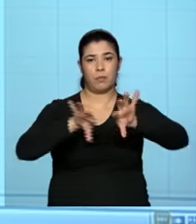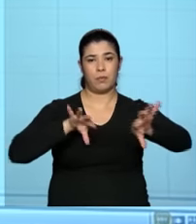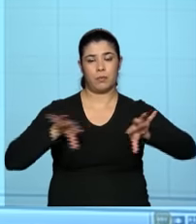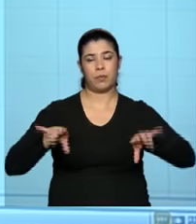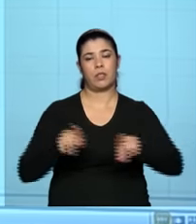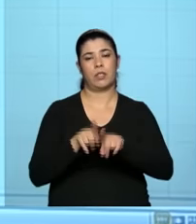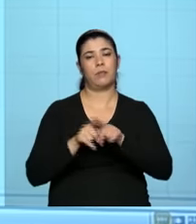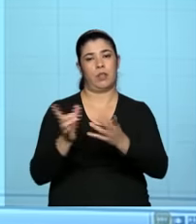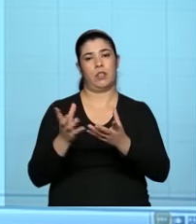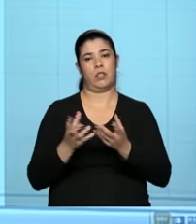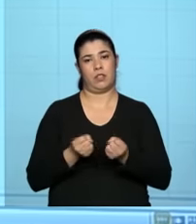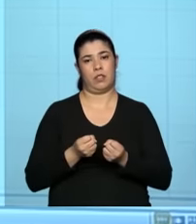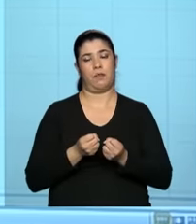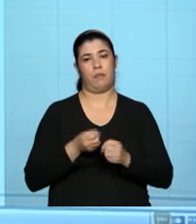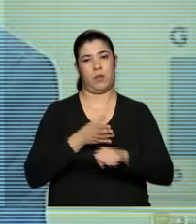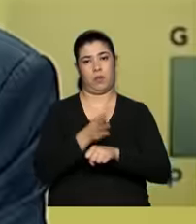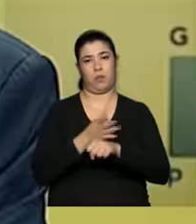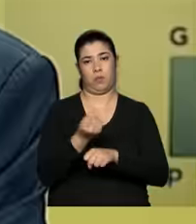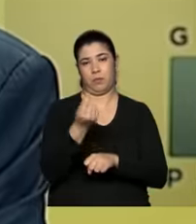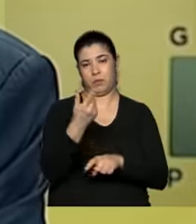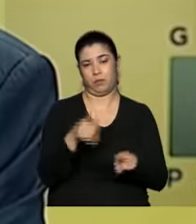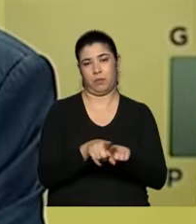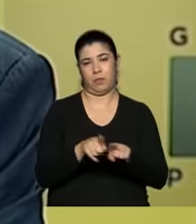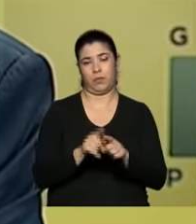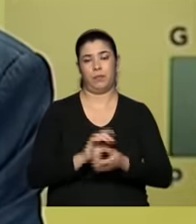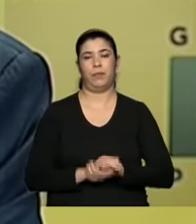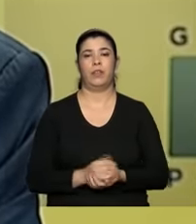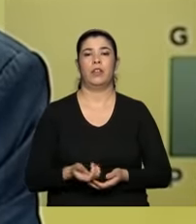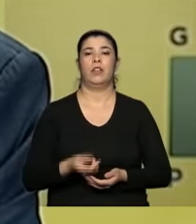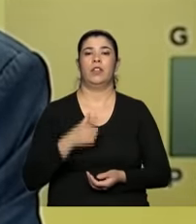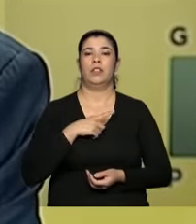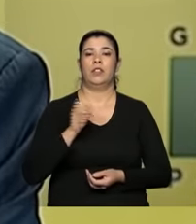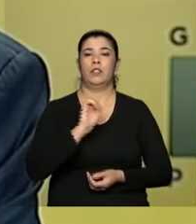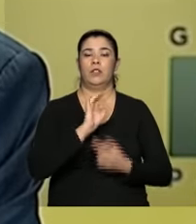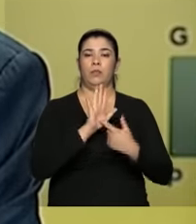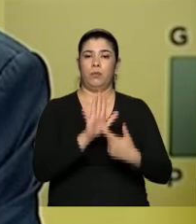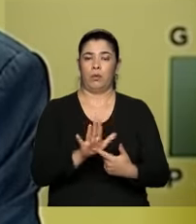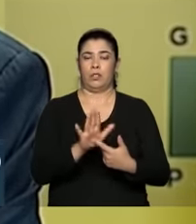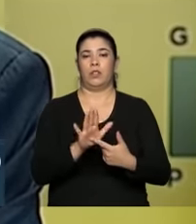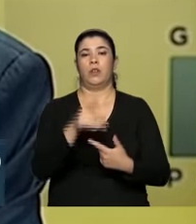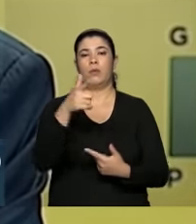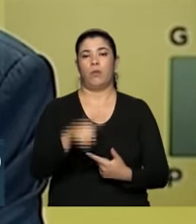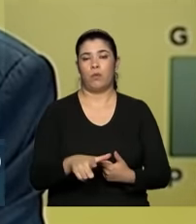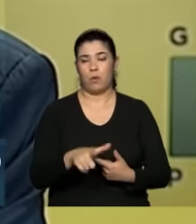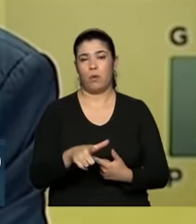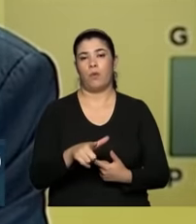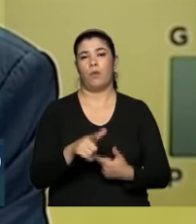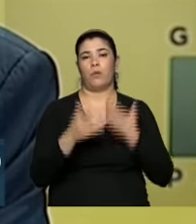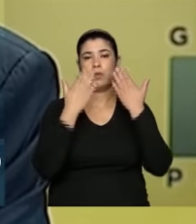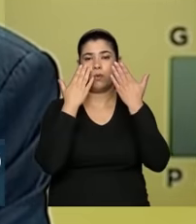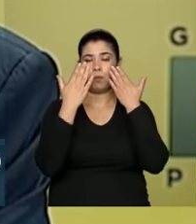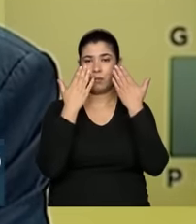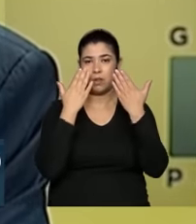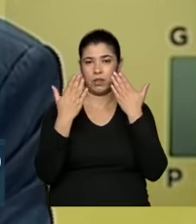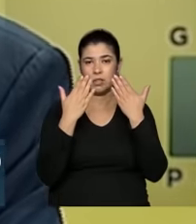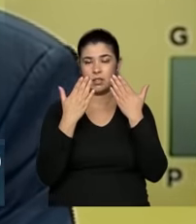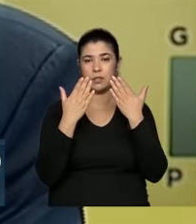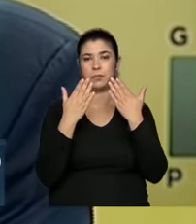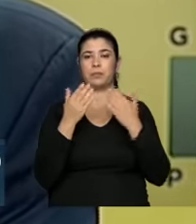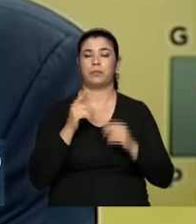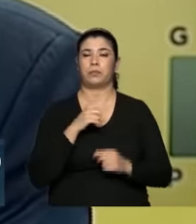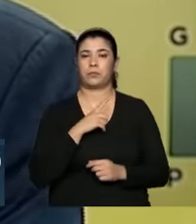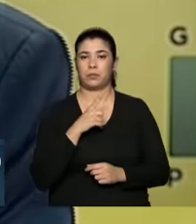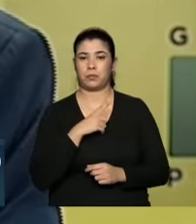investimento forte no interior. O próximo, voltando ao outro e passando ao próximo slide, Vinícius, por favor.